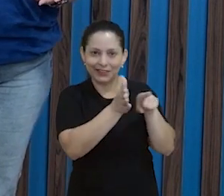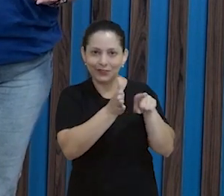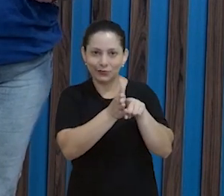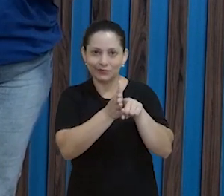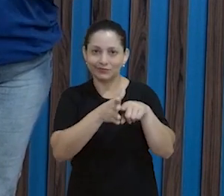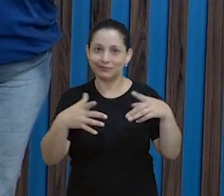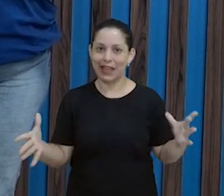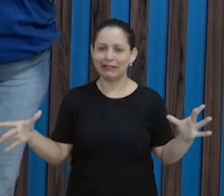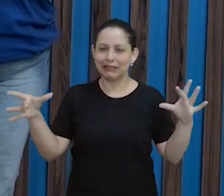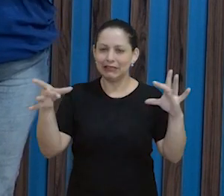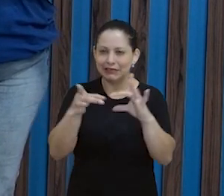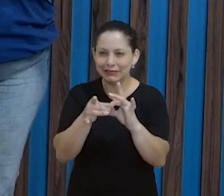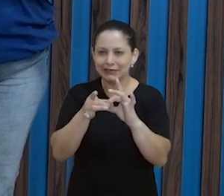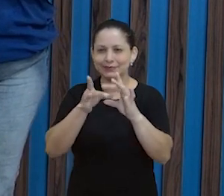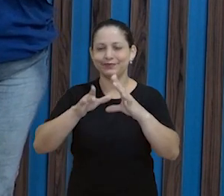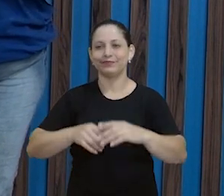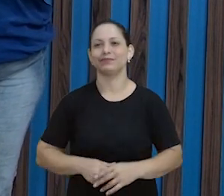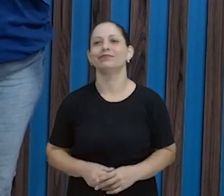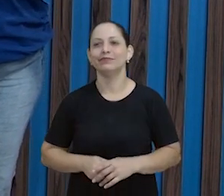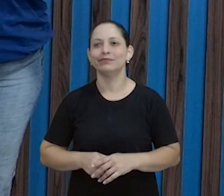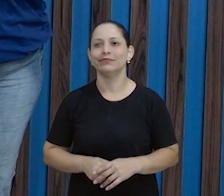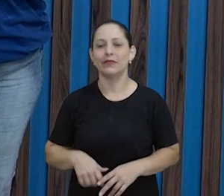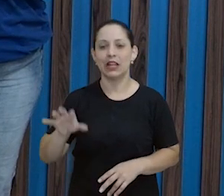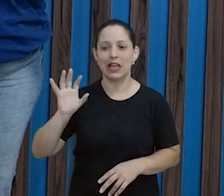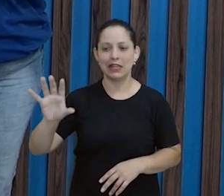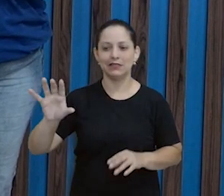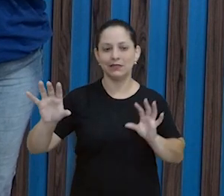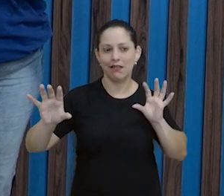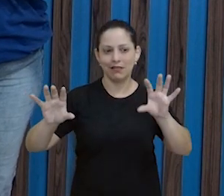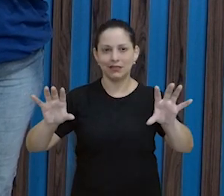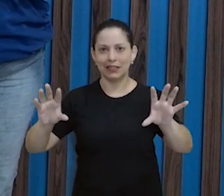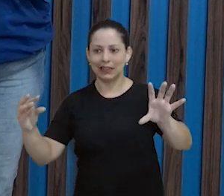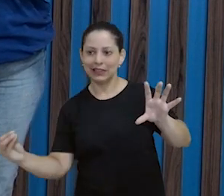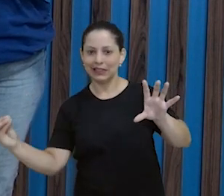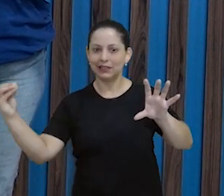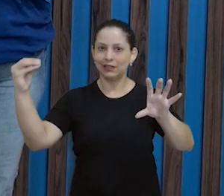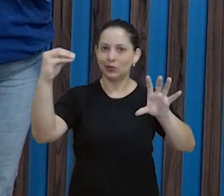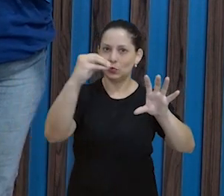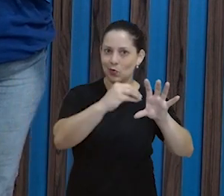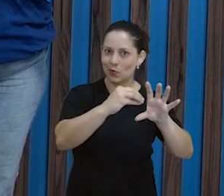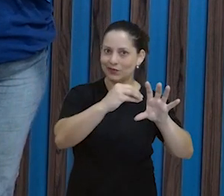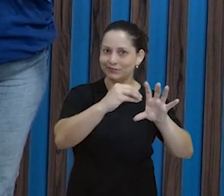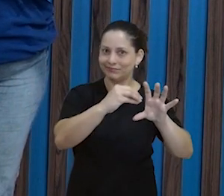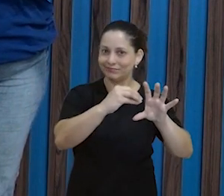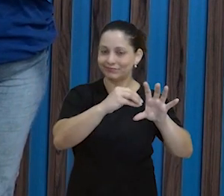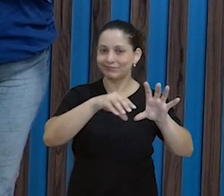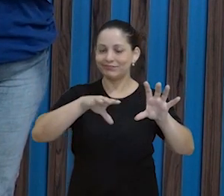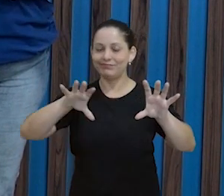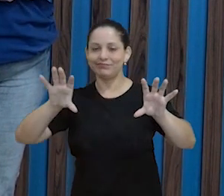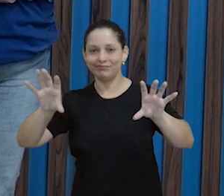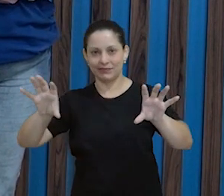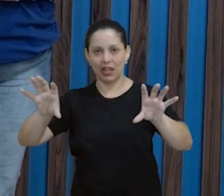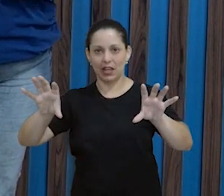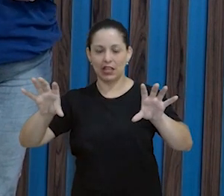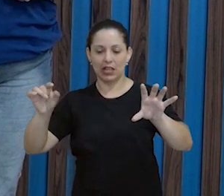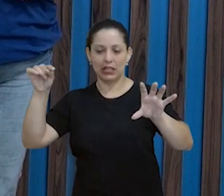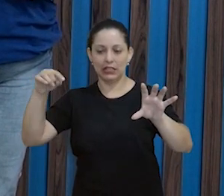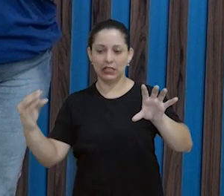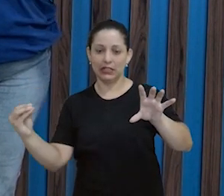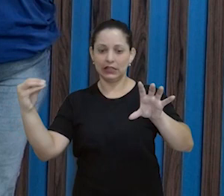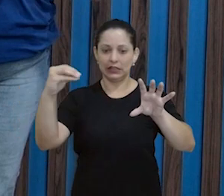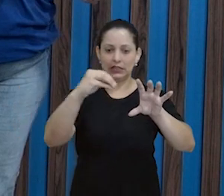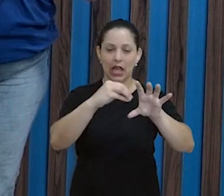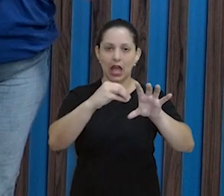eletrovalente. Então, quando um átomo doa elétron para outro átomo, né, ele passa a